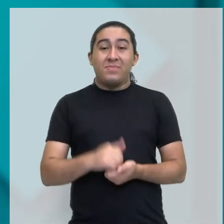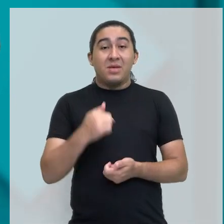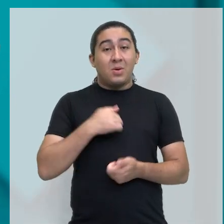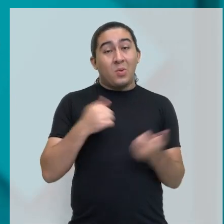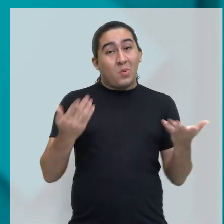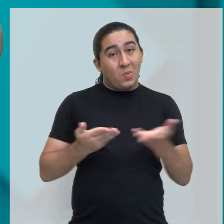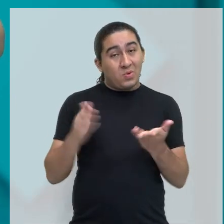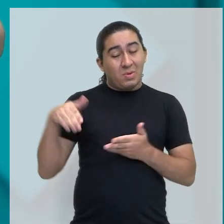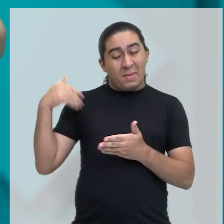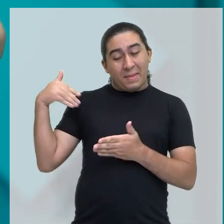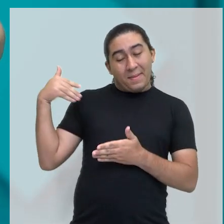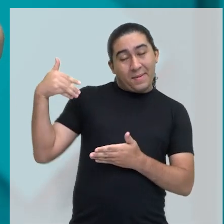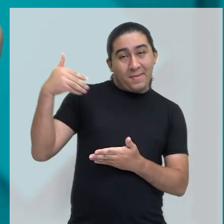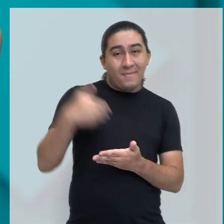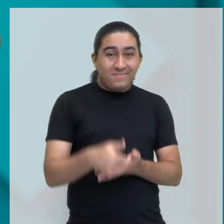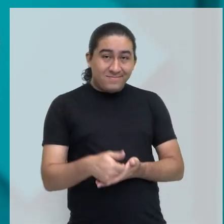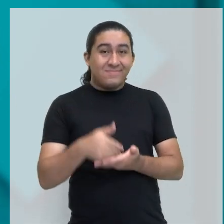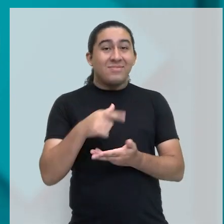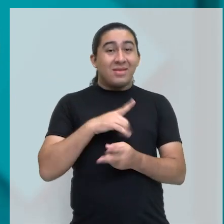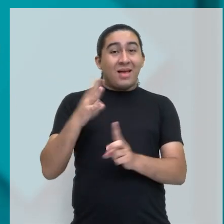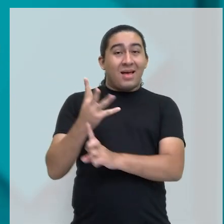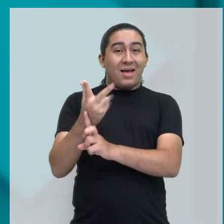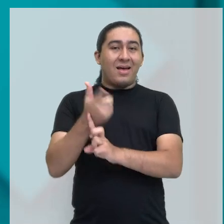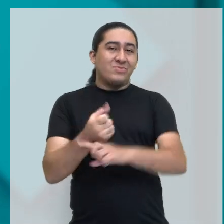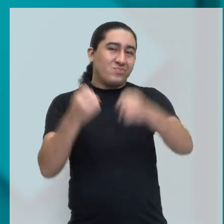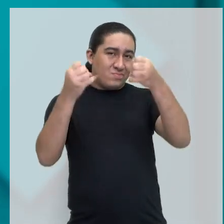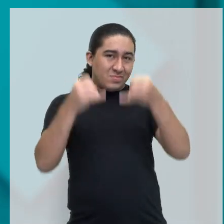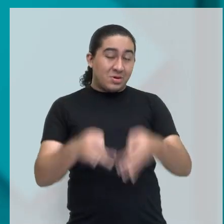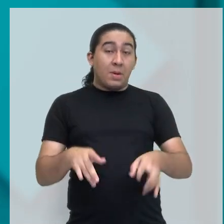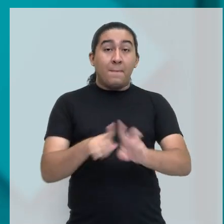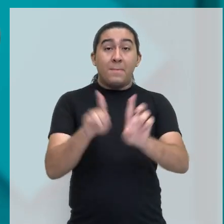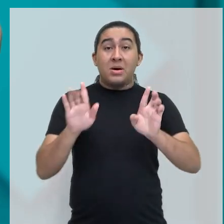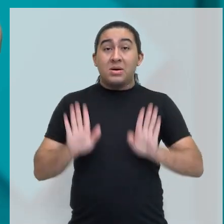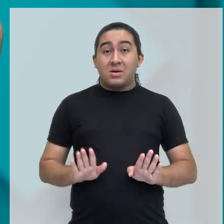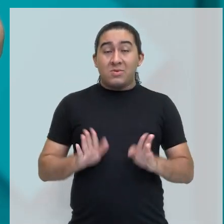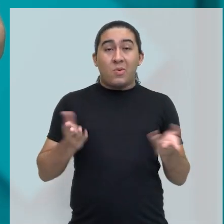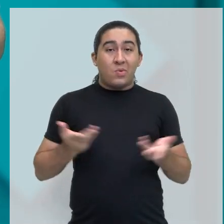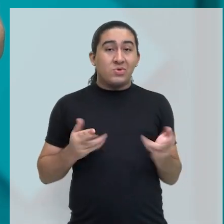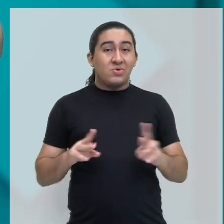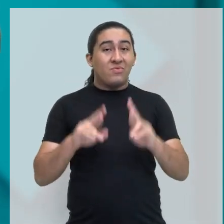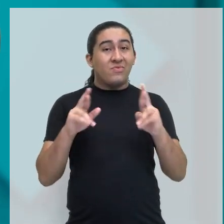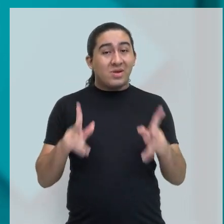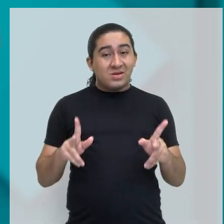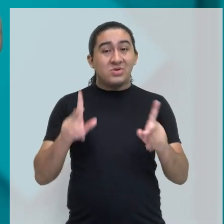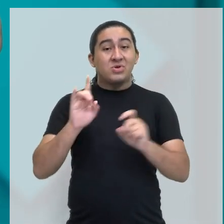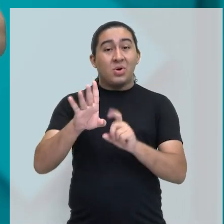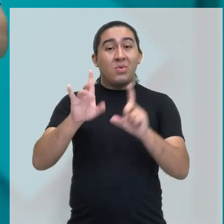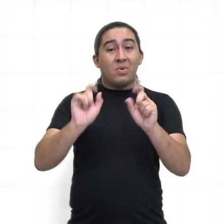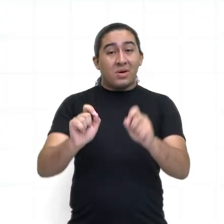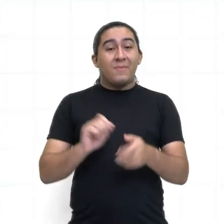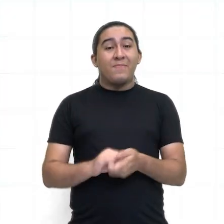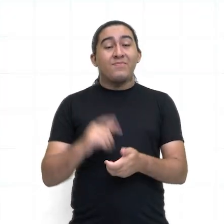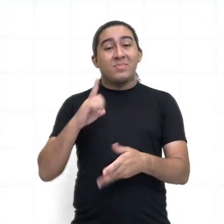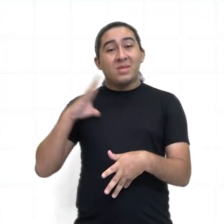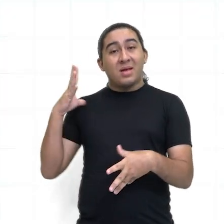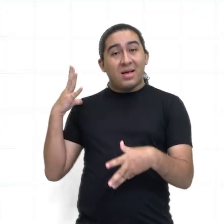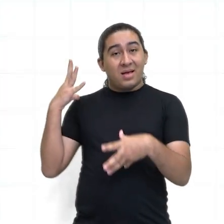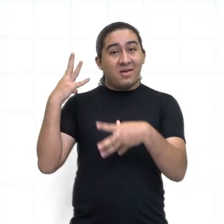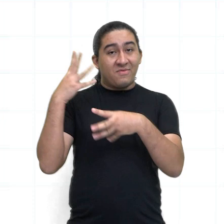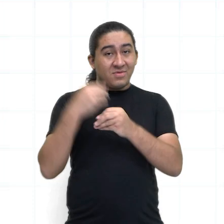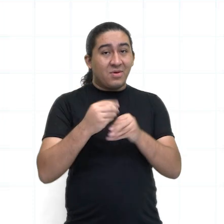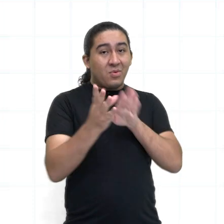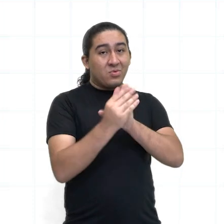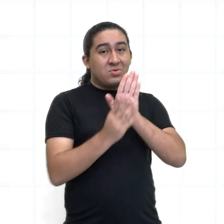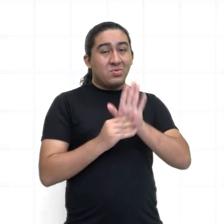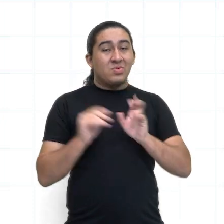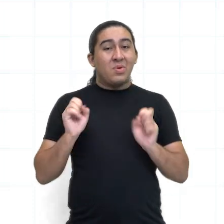nessa trajetória que envolve o mundo da arte, só que hoje de uma forma diferente, apenas com a revisão do